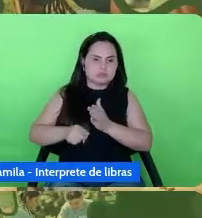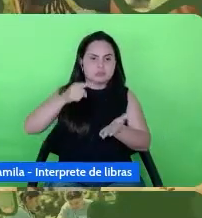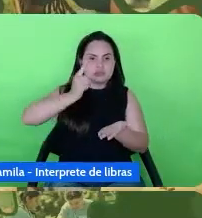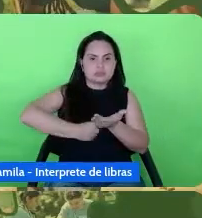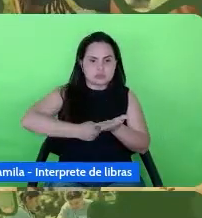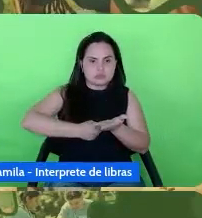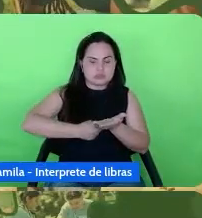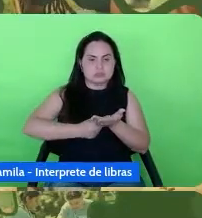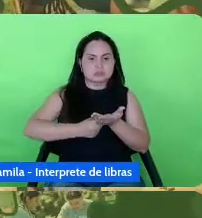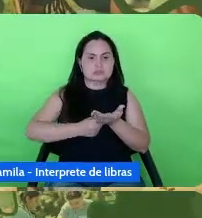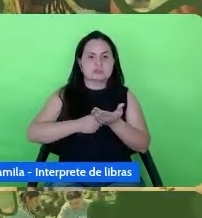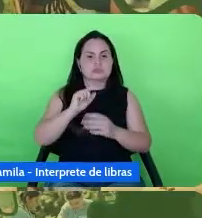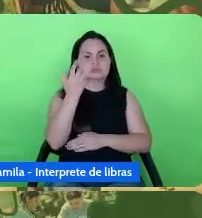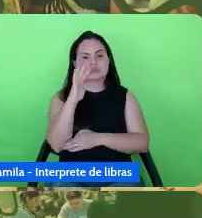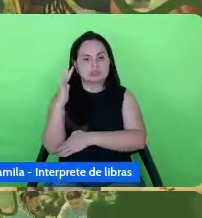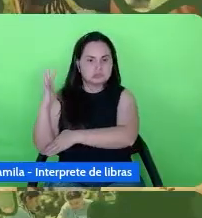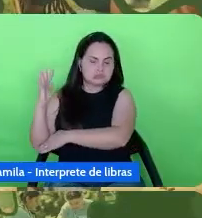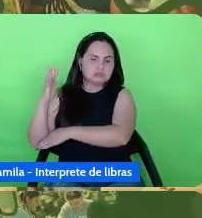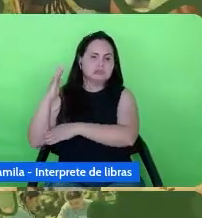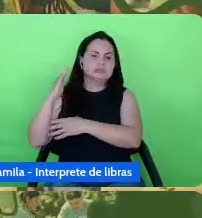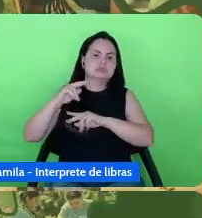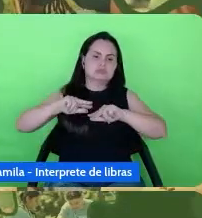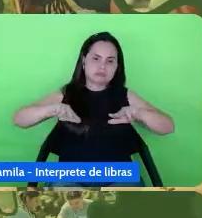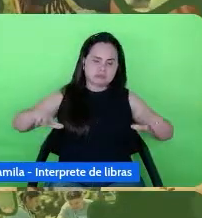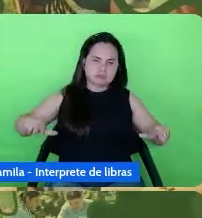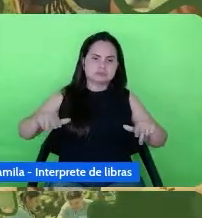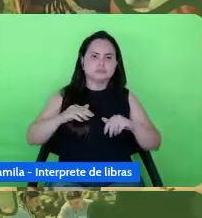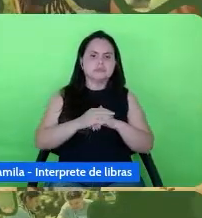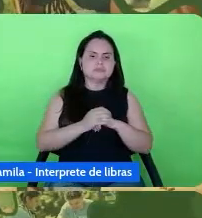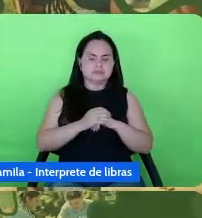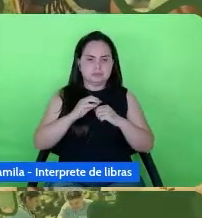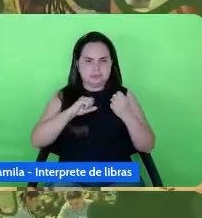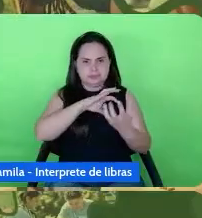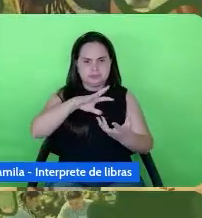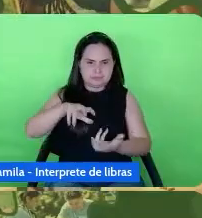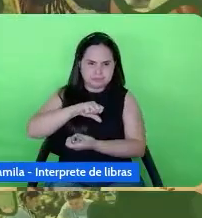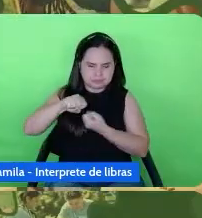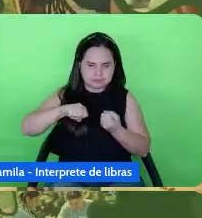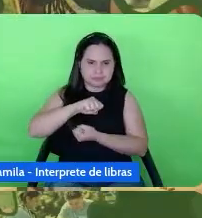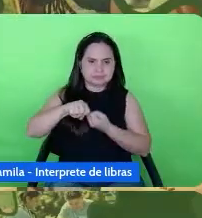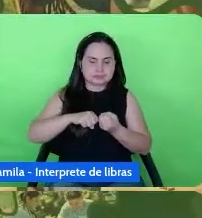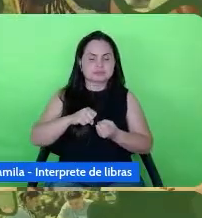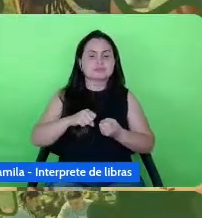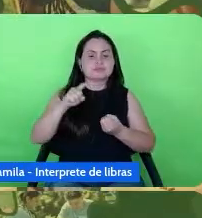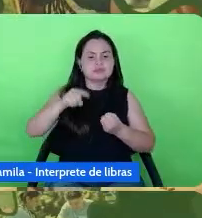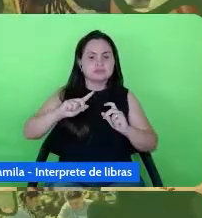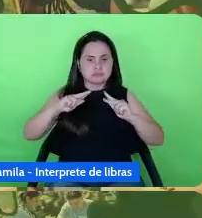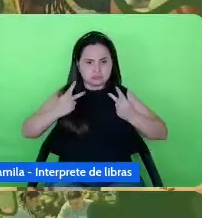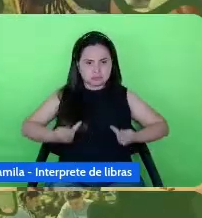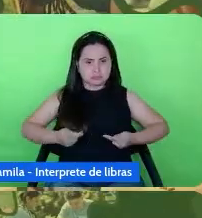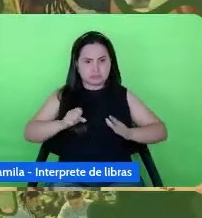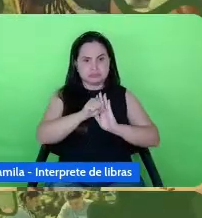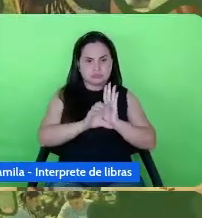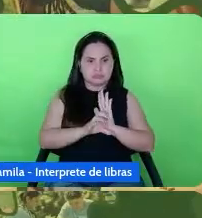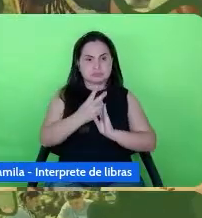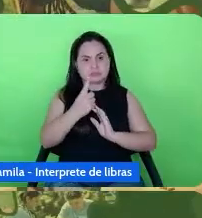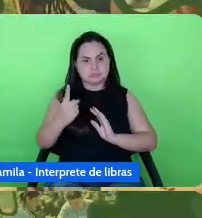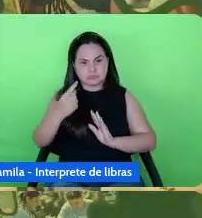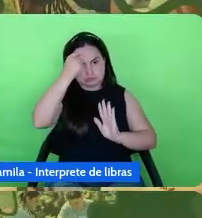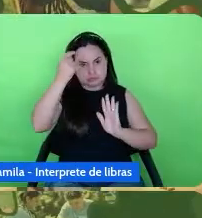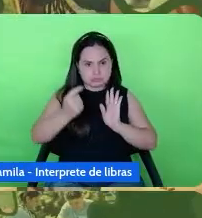com a natureza, o meio ambiente e a sustentabilidade. Ser um ser humano no século XXI, com a inteligência